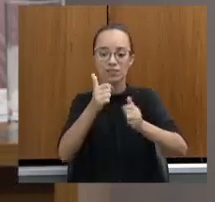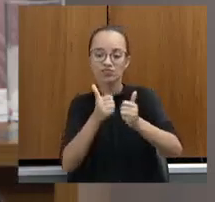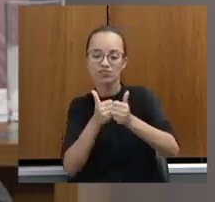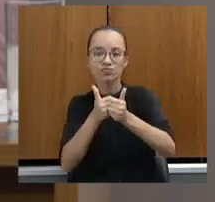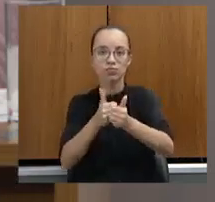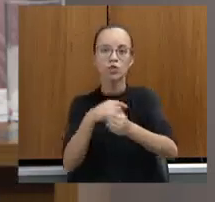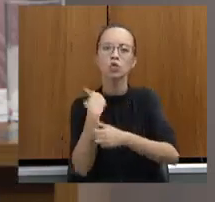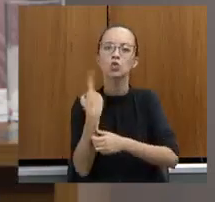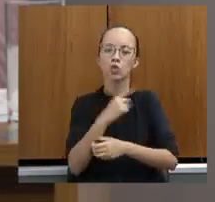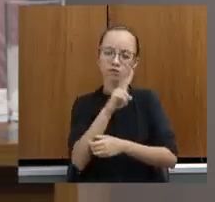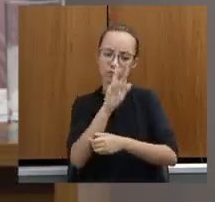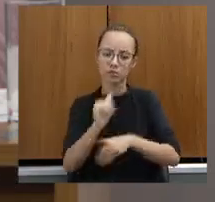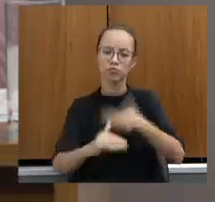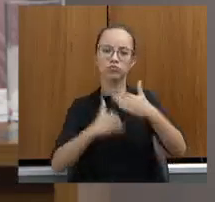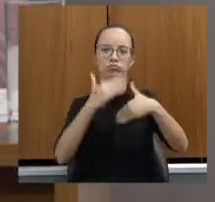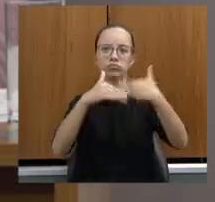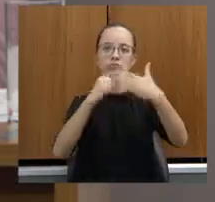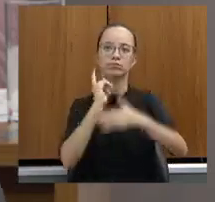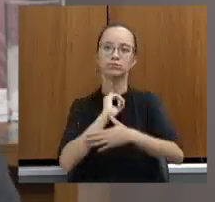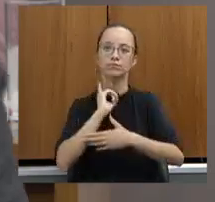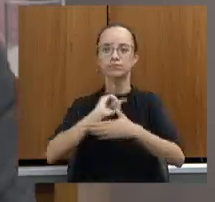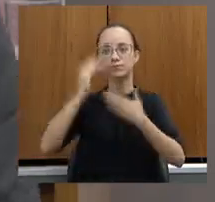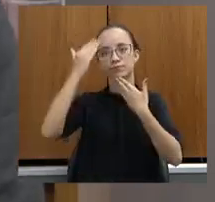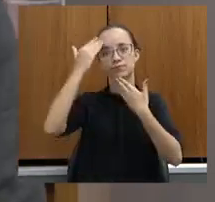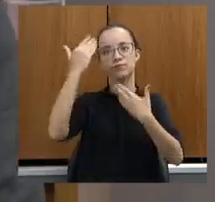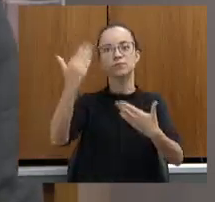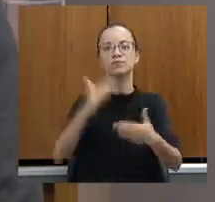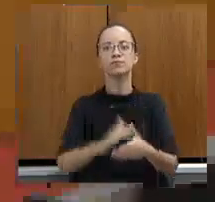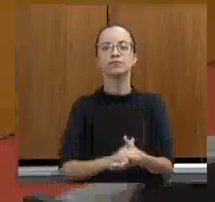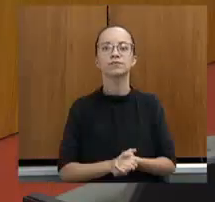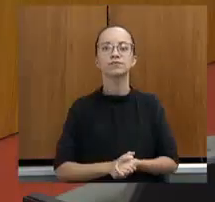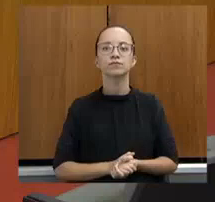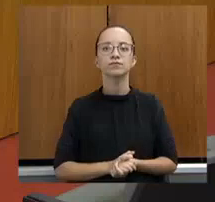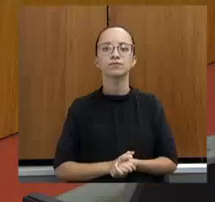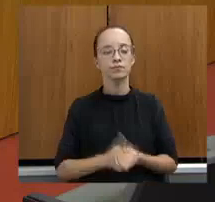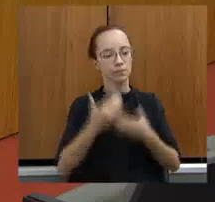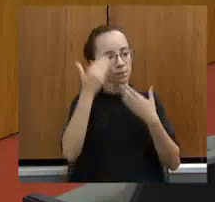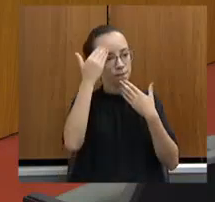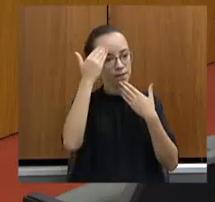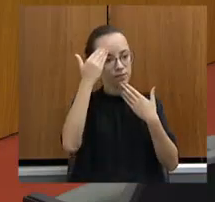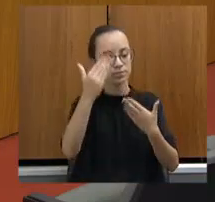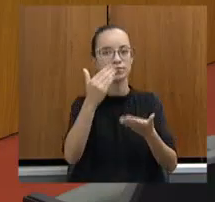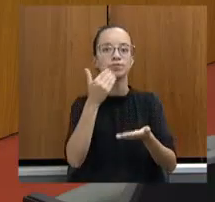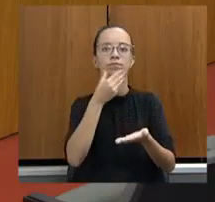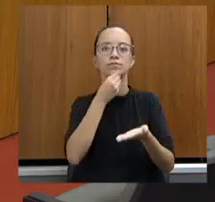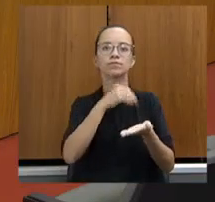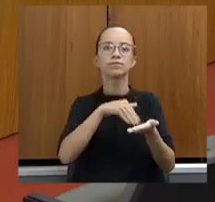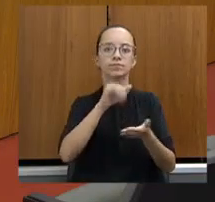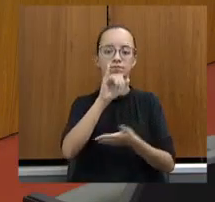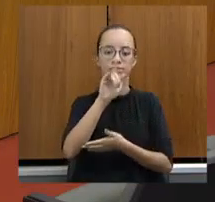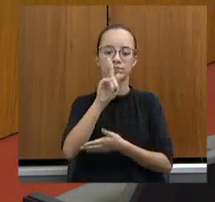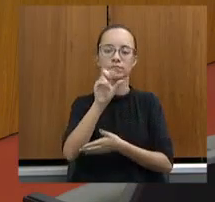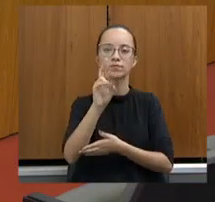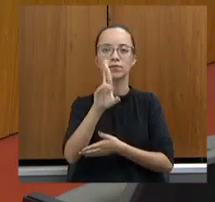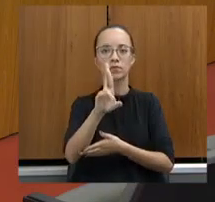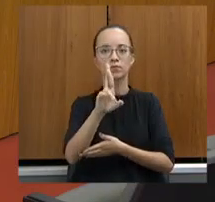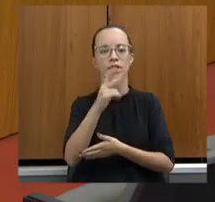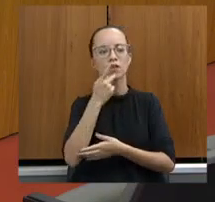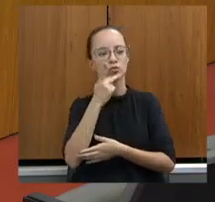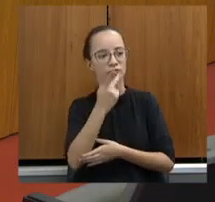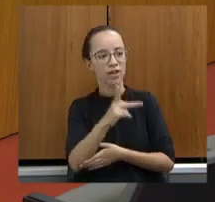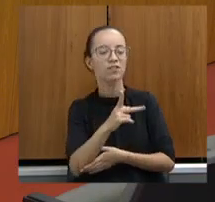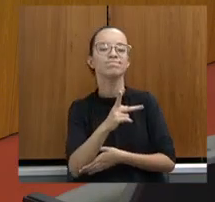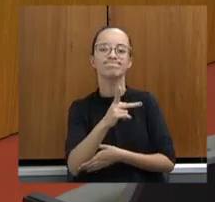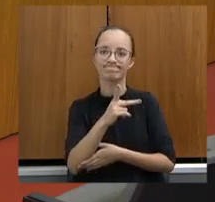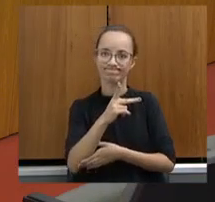e desenvolver cada vez mais o estado de Minas Gerais Muito obrigado agradeço secretário Igor e sei que sua fala não poderia ser